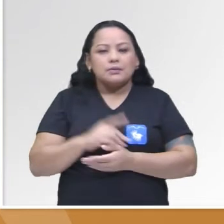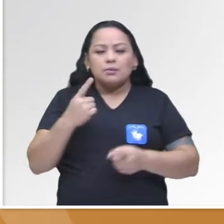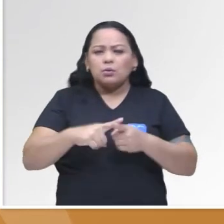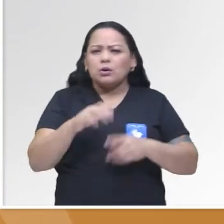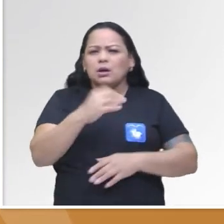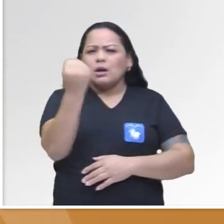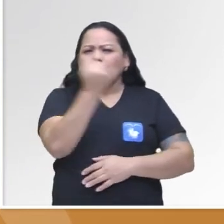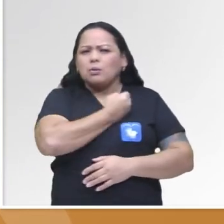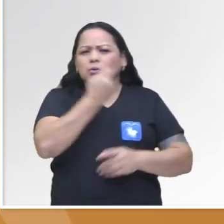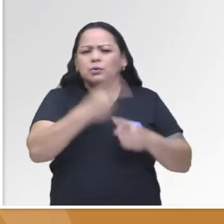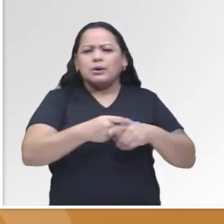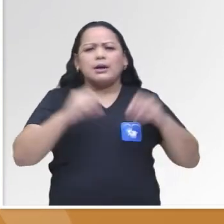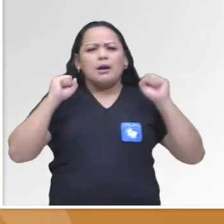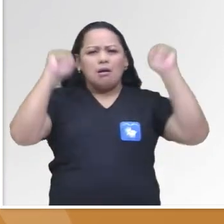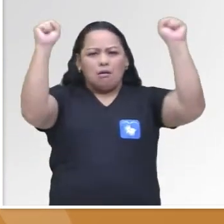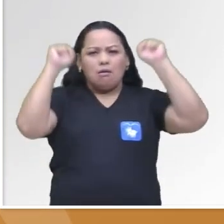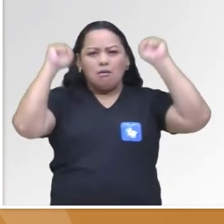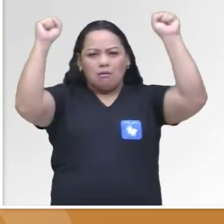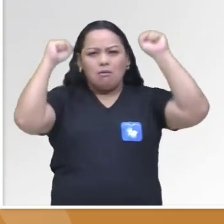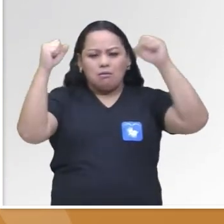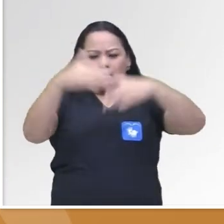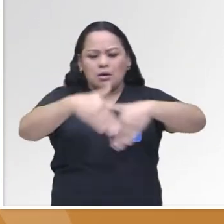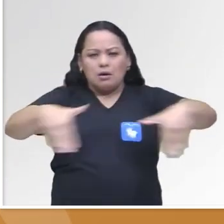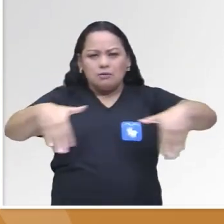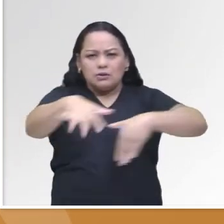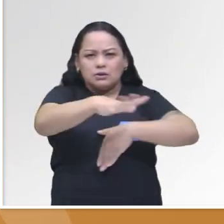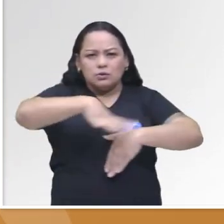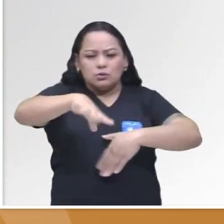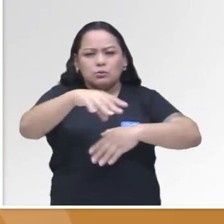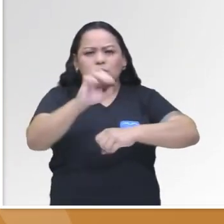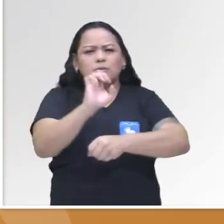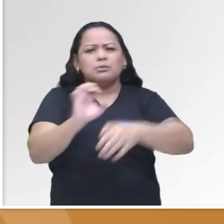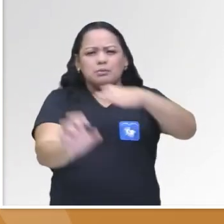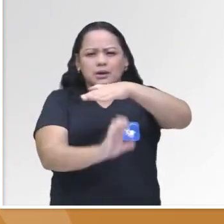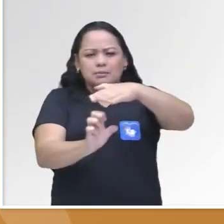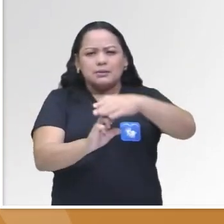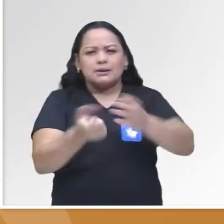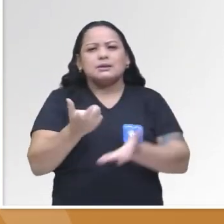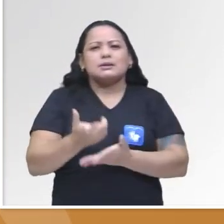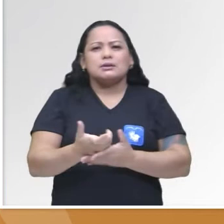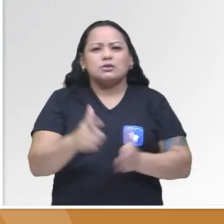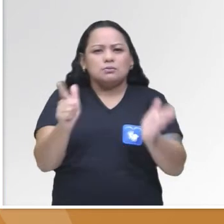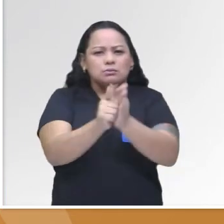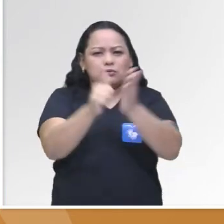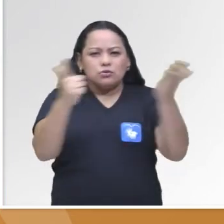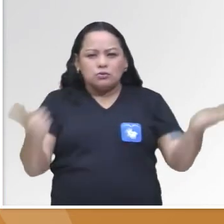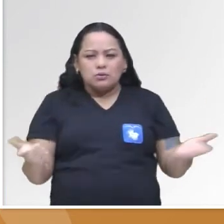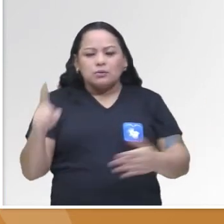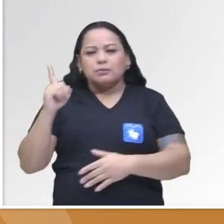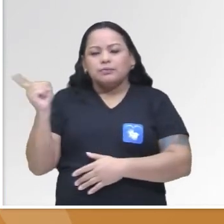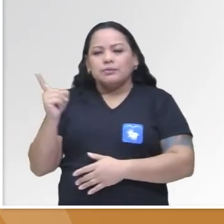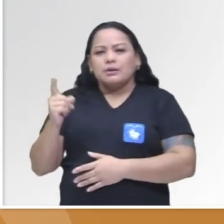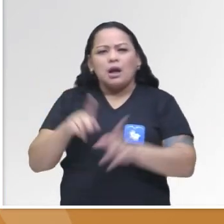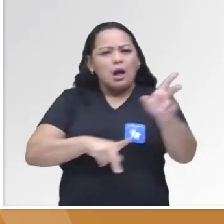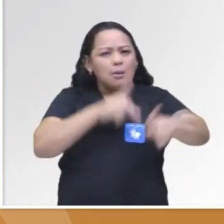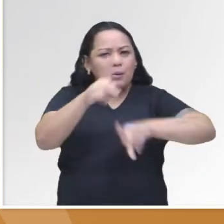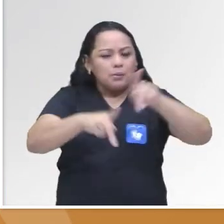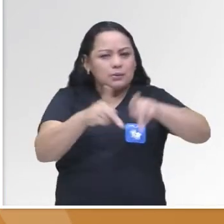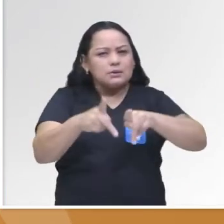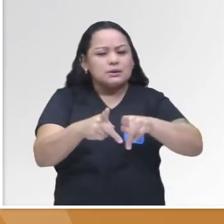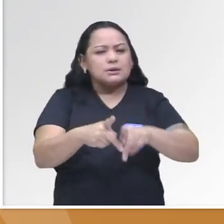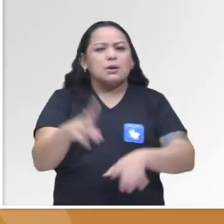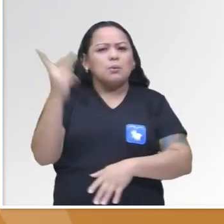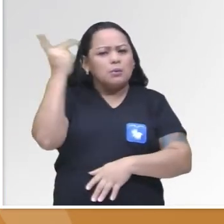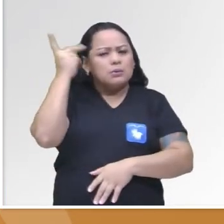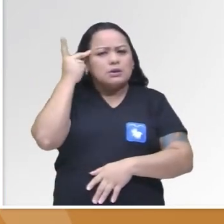quando protestavam na frente de um jornal tenentista. Então, claro que grande parte da população de São Paulo nesse momento vai